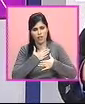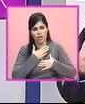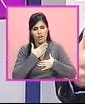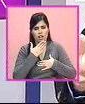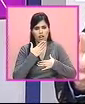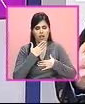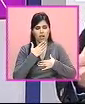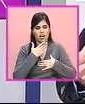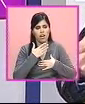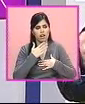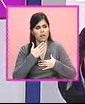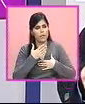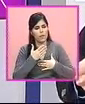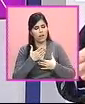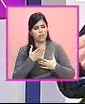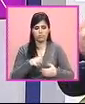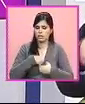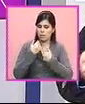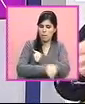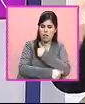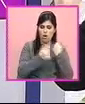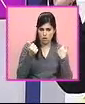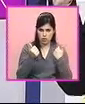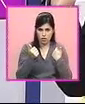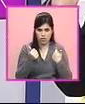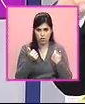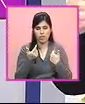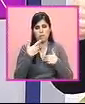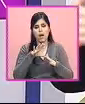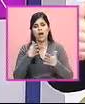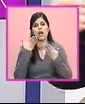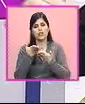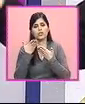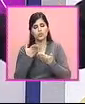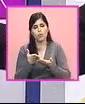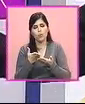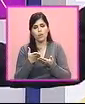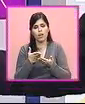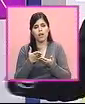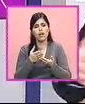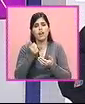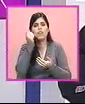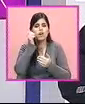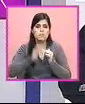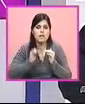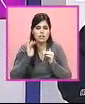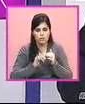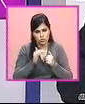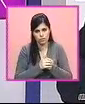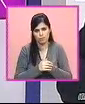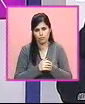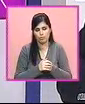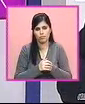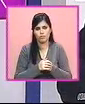logo o desconforto, ajudam a prevenir a tal complicação da dor prolongada que pode ficar após a zona. Quando as pessoas ouvem o